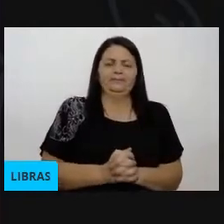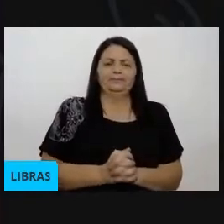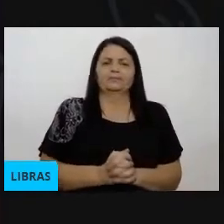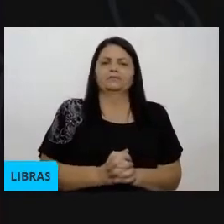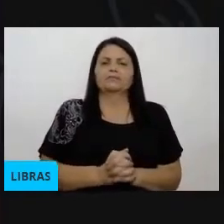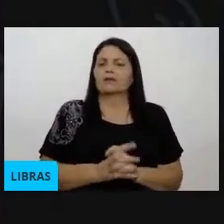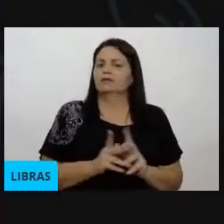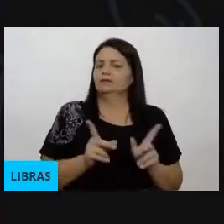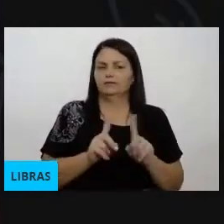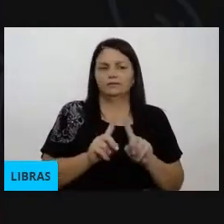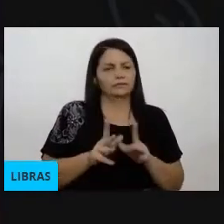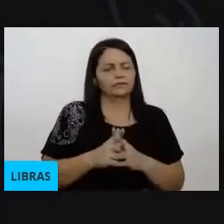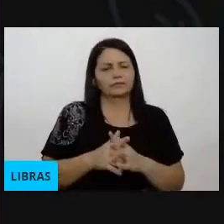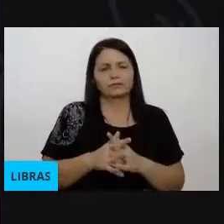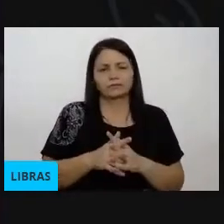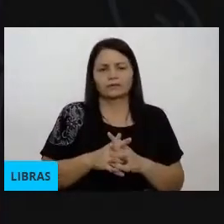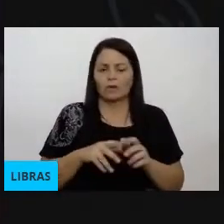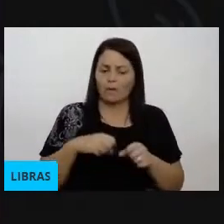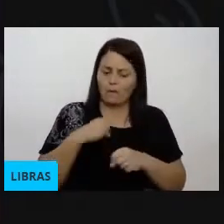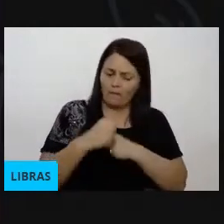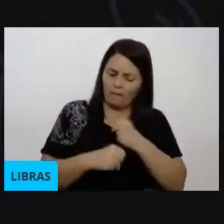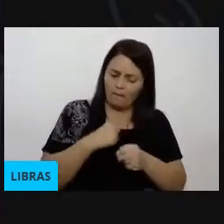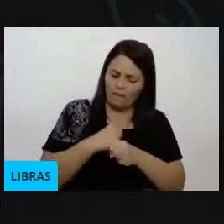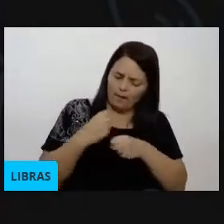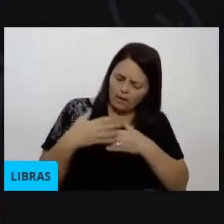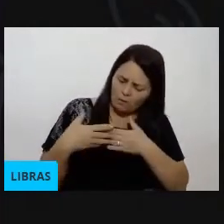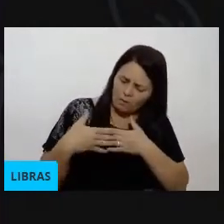Não vão, ou vai se levar muitos anos para ser.